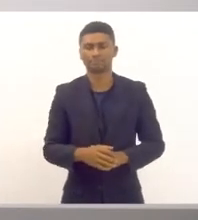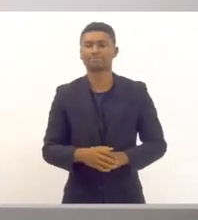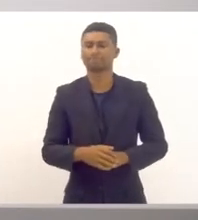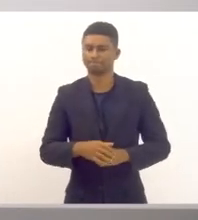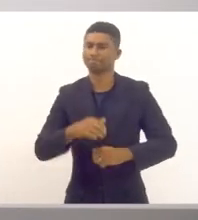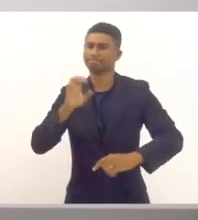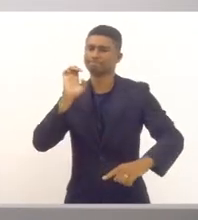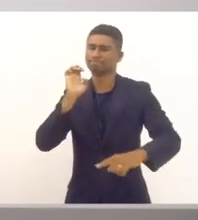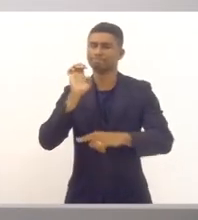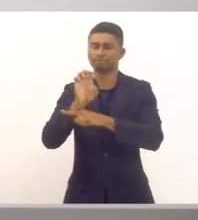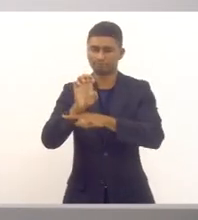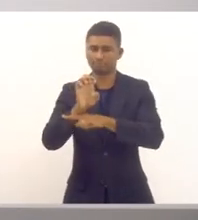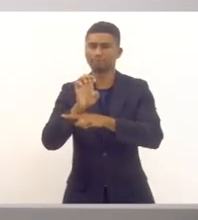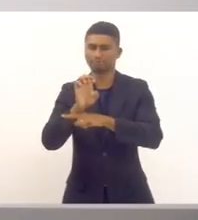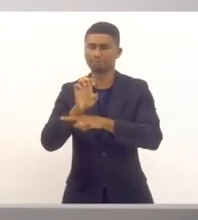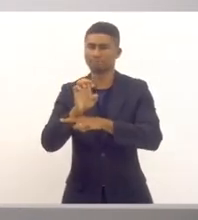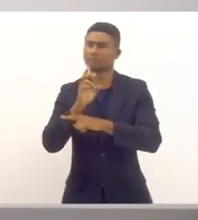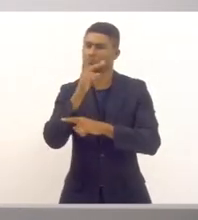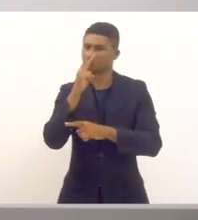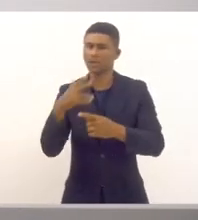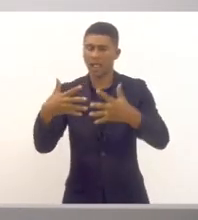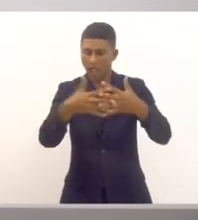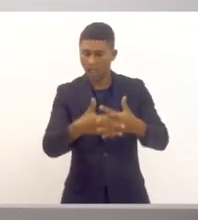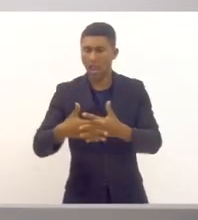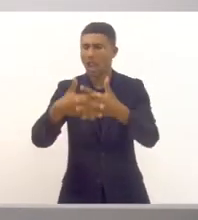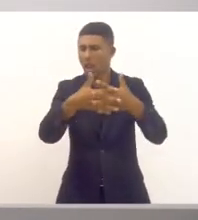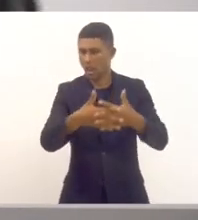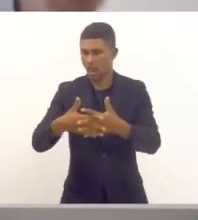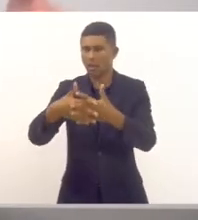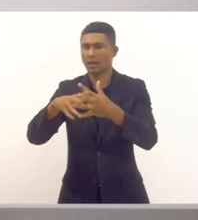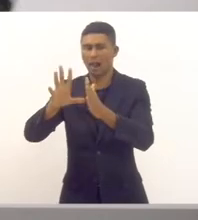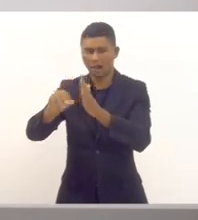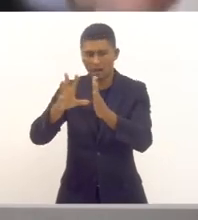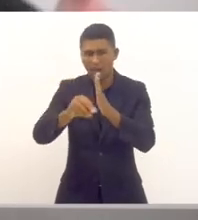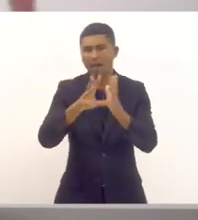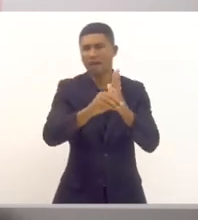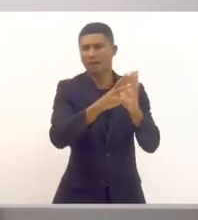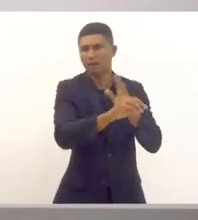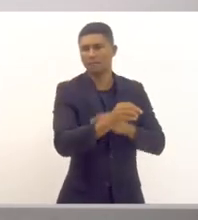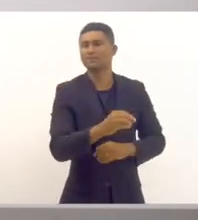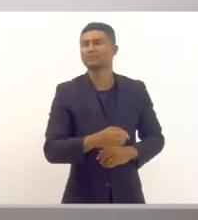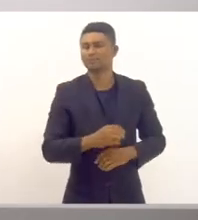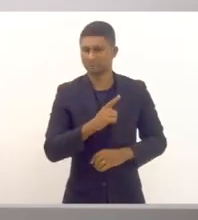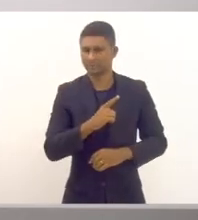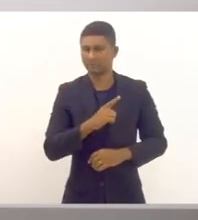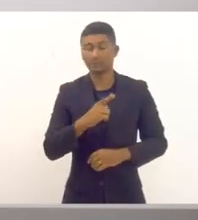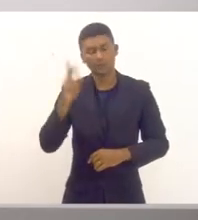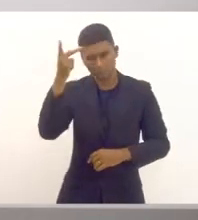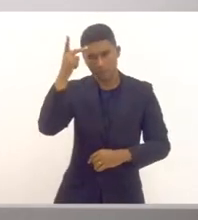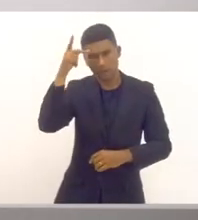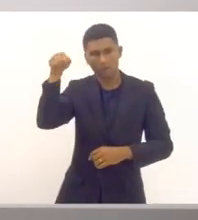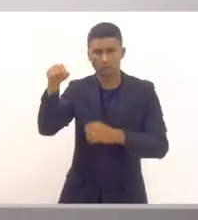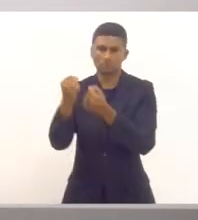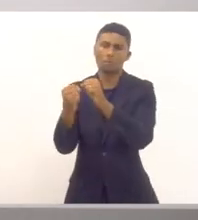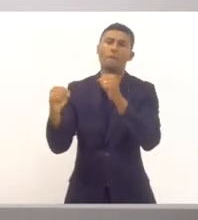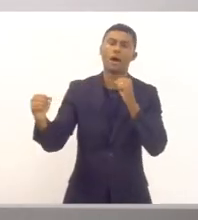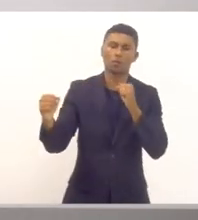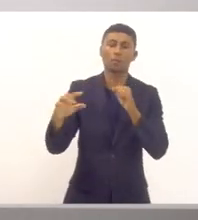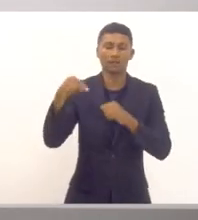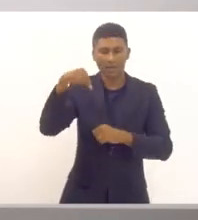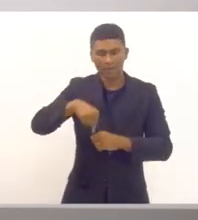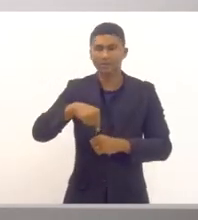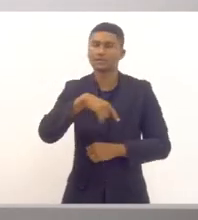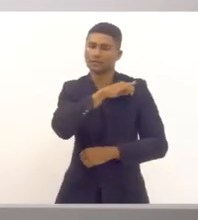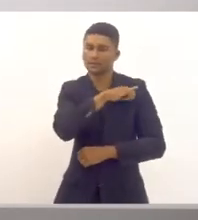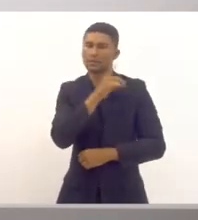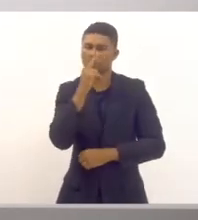é um estado onde se rouba mais carga. Proporcionalmente, São Paulo é maior, tem mais roubo de carga, mas proporcionalmente é o Rio. Então, o